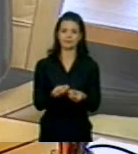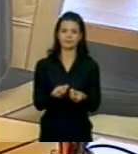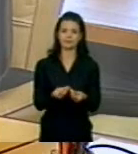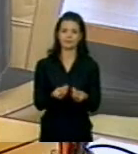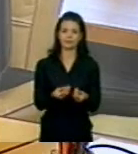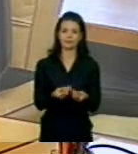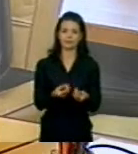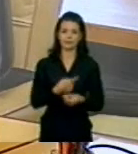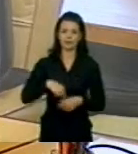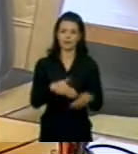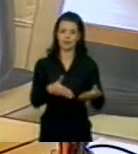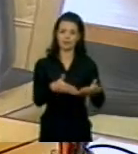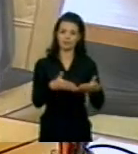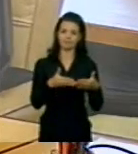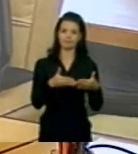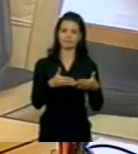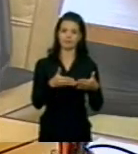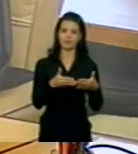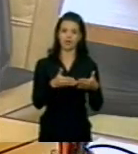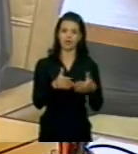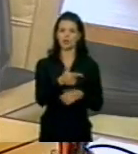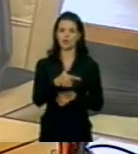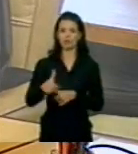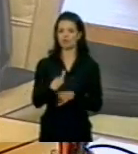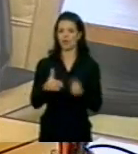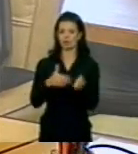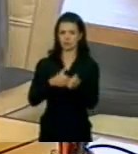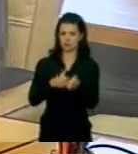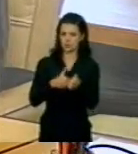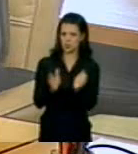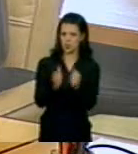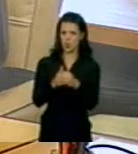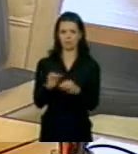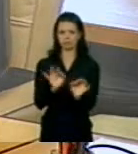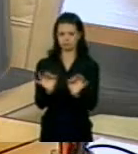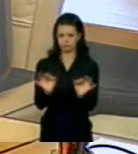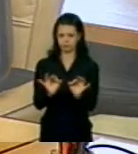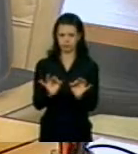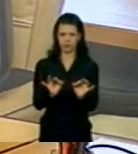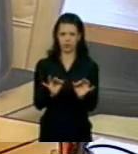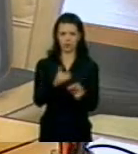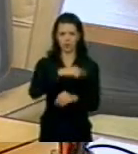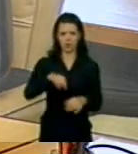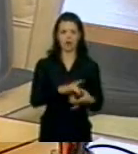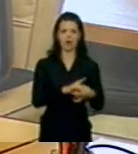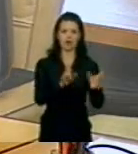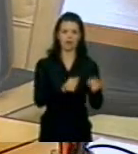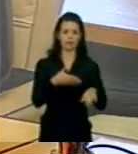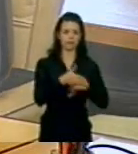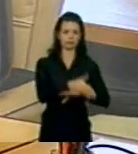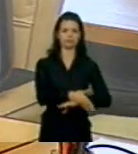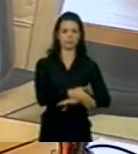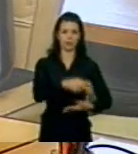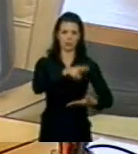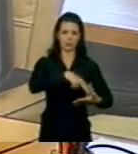nesta demanda que não está submetida a nenhuma forma de sigilo ou de segredo de justiça, um conhecimento do que aqui